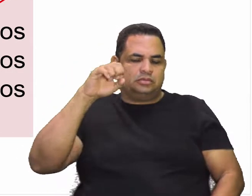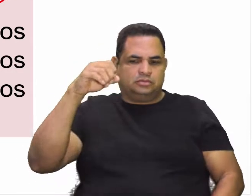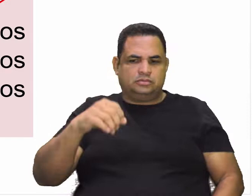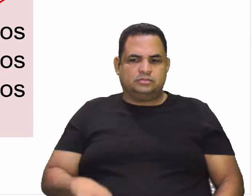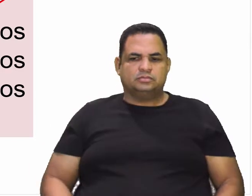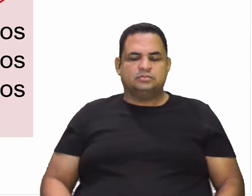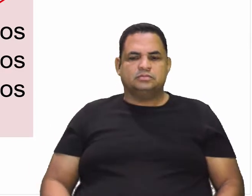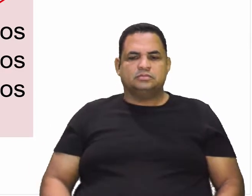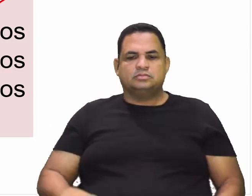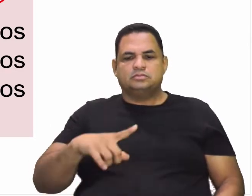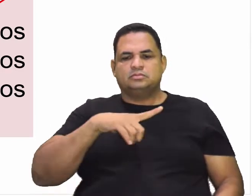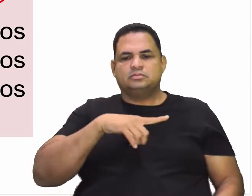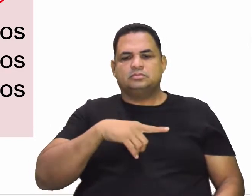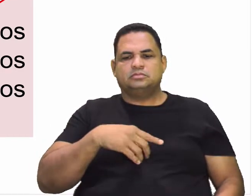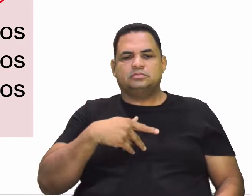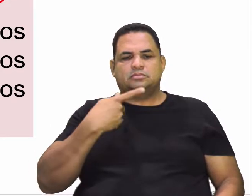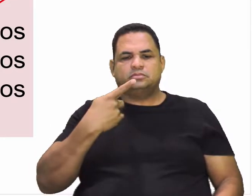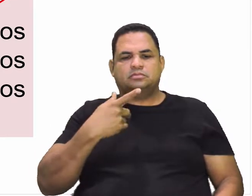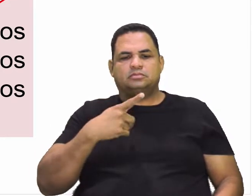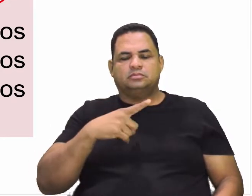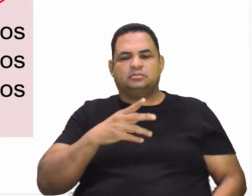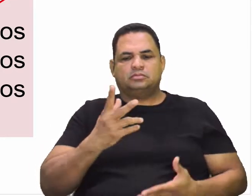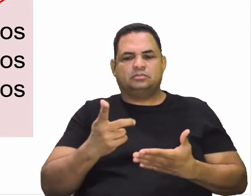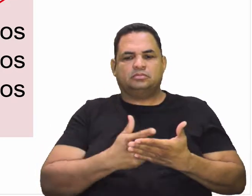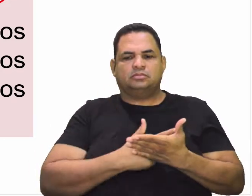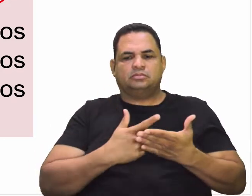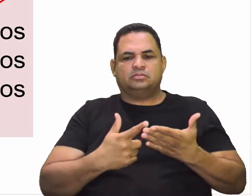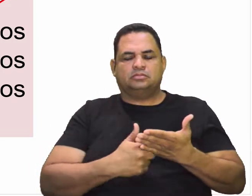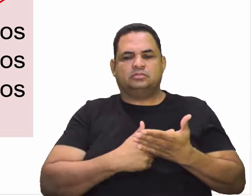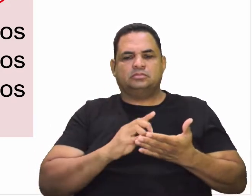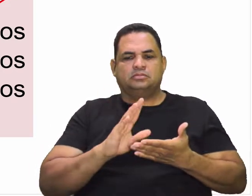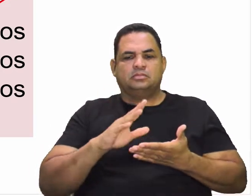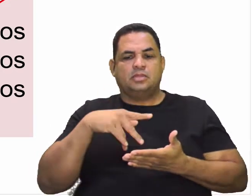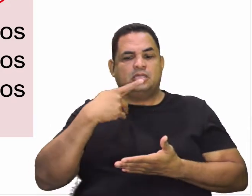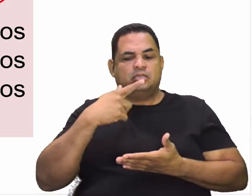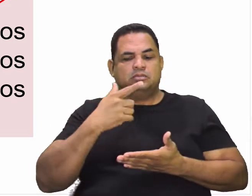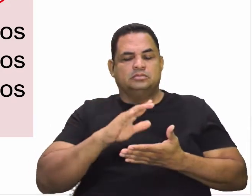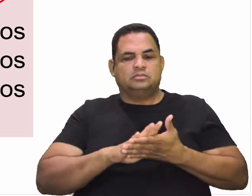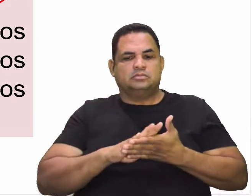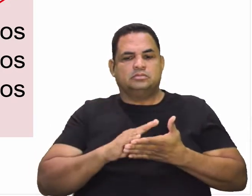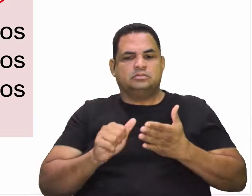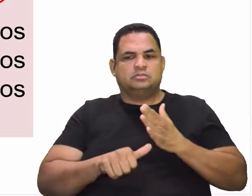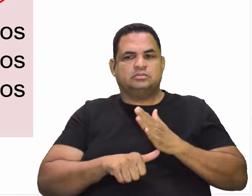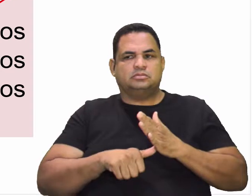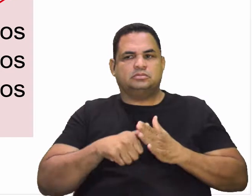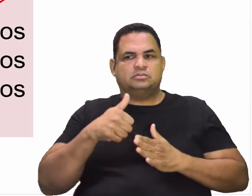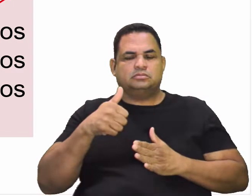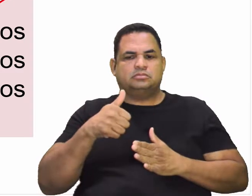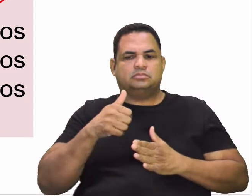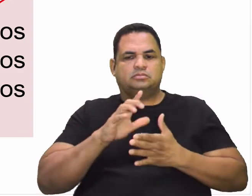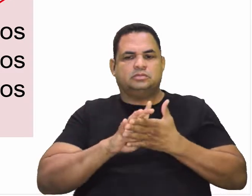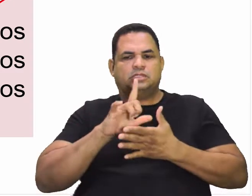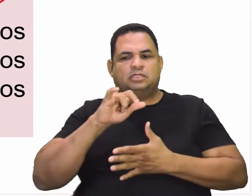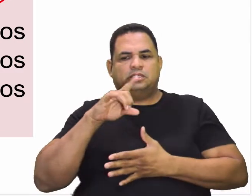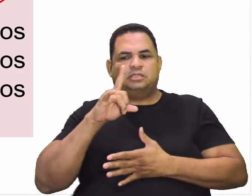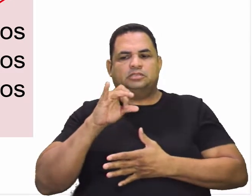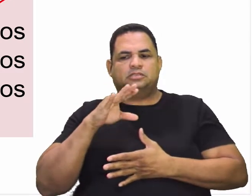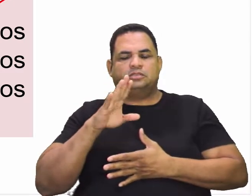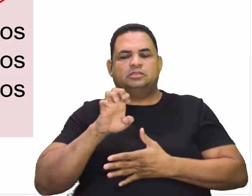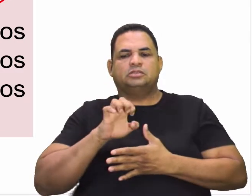lá. Existem alguns livros apócrifos que ainda colocam a primeira mulher não sendo Eva, e sim sendo Lilith,